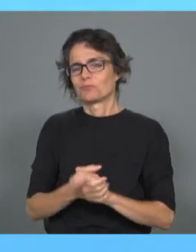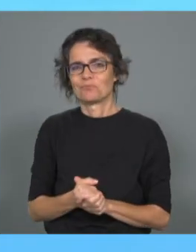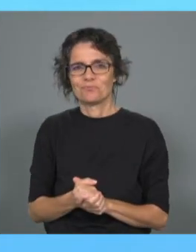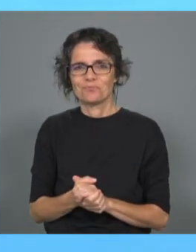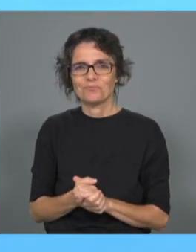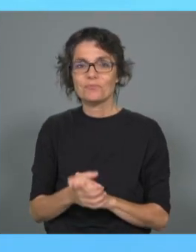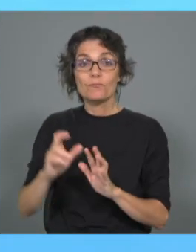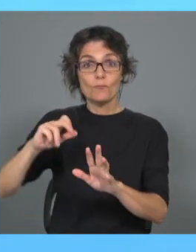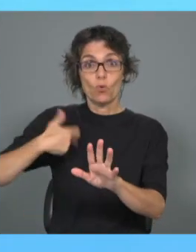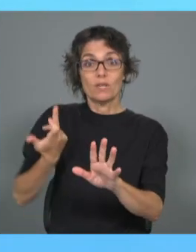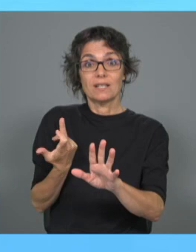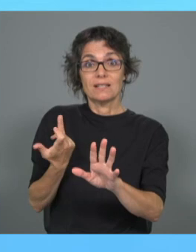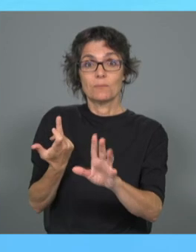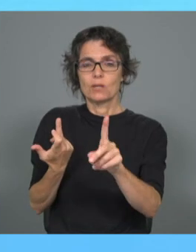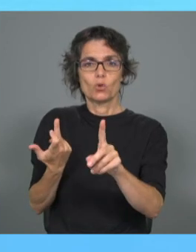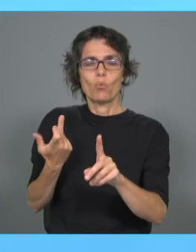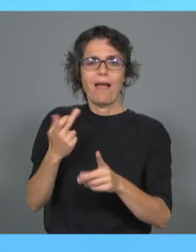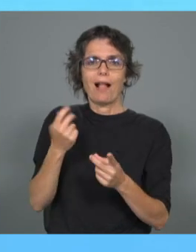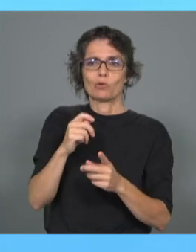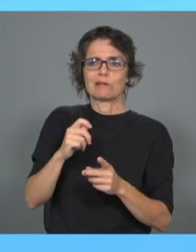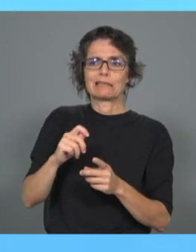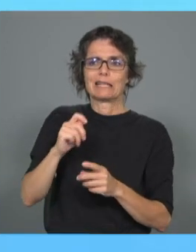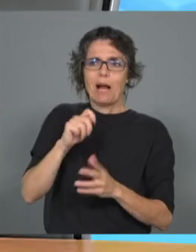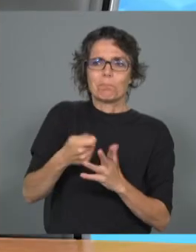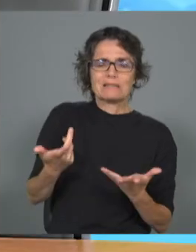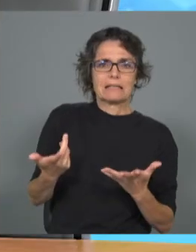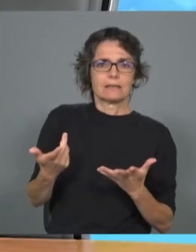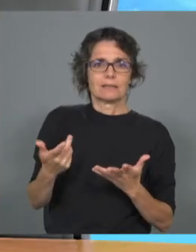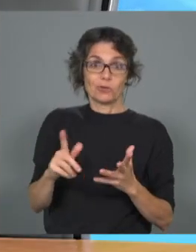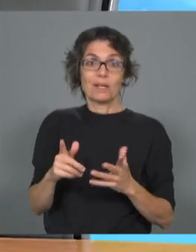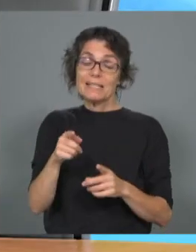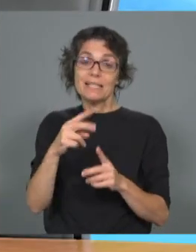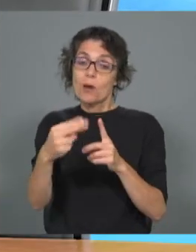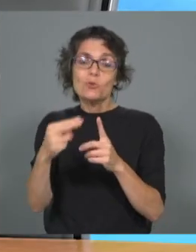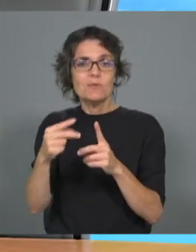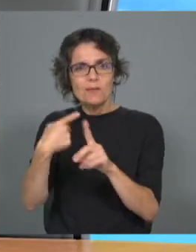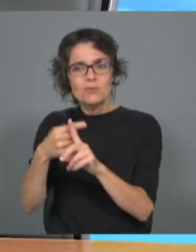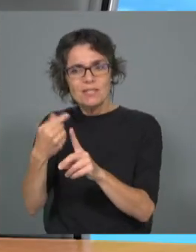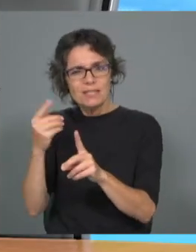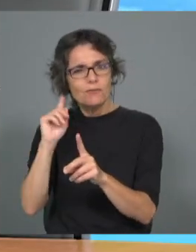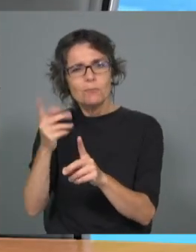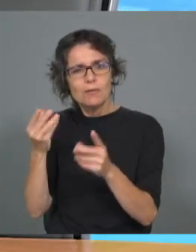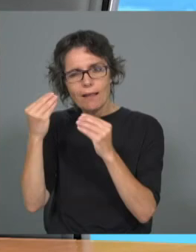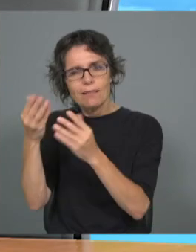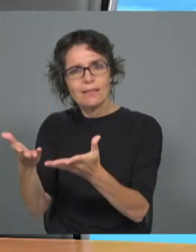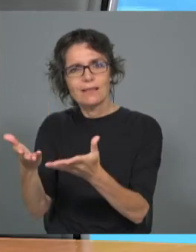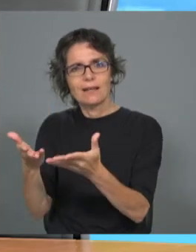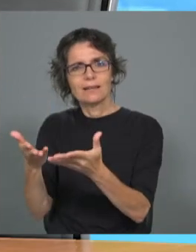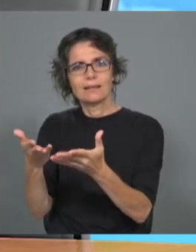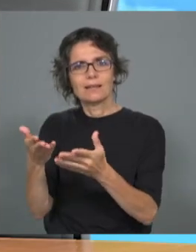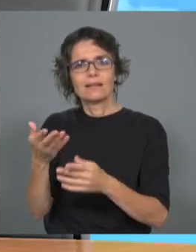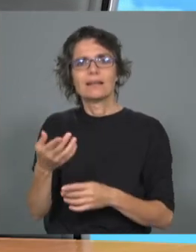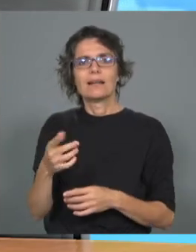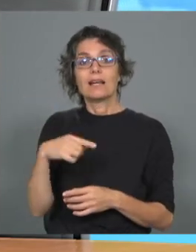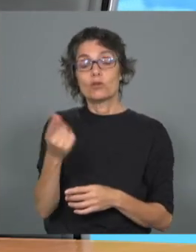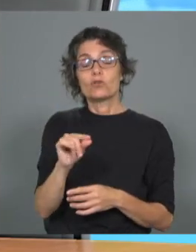a um enriquecimento e não a uma ameaça. Cada vez mais, não é? E, portanto, pegando neste exemplo que vai acontecendo nas escolas, depois nós, a nível eclesial,